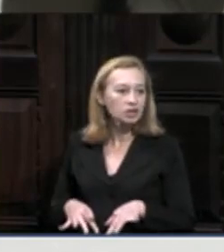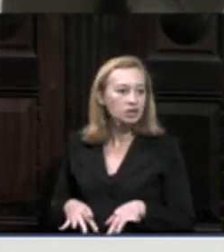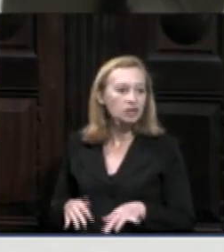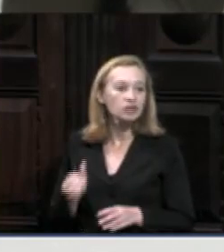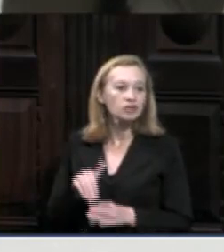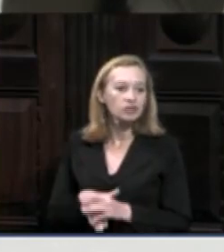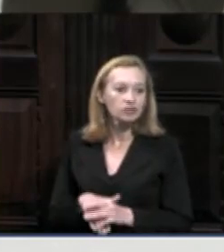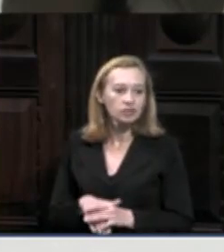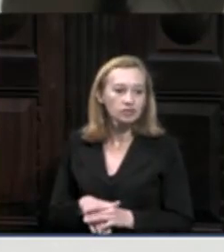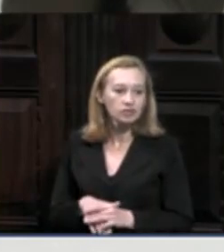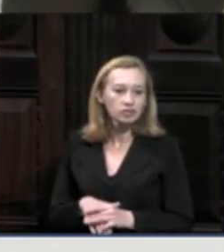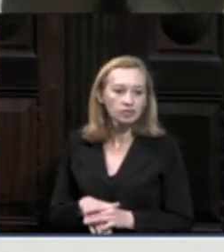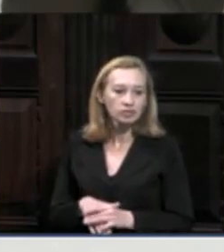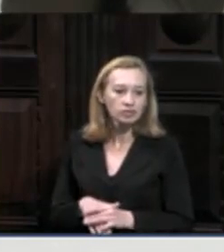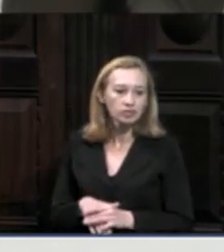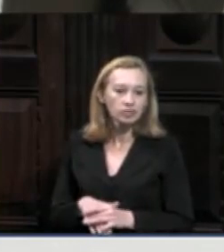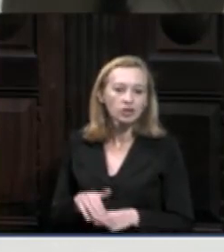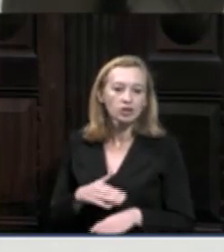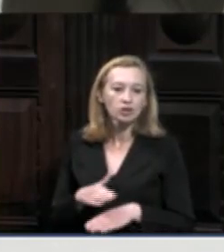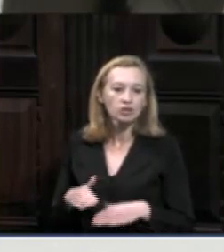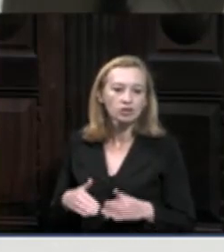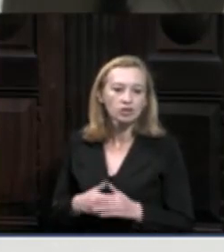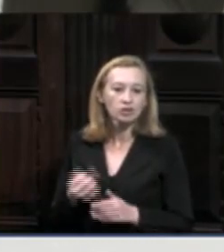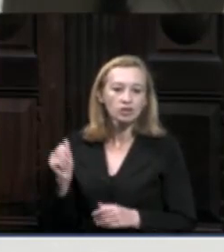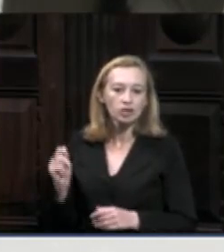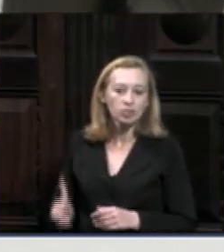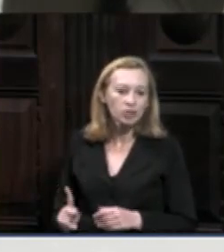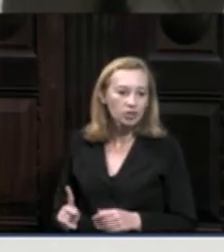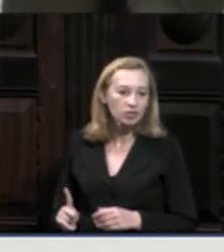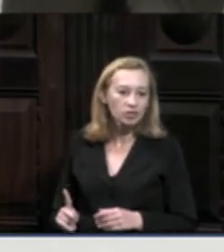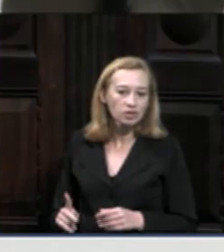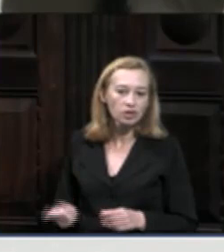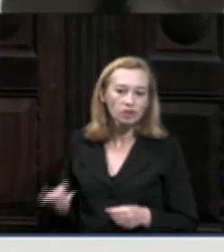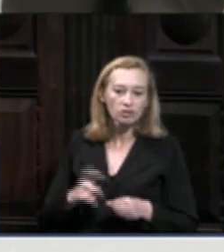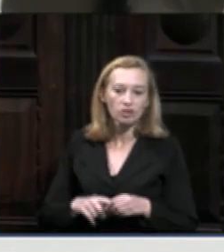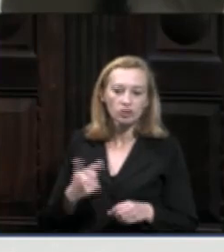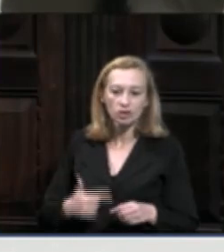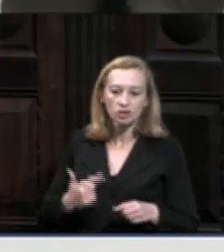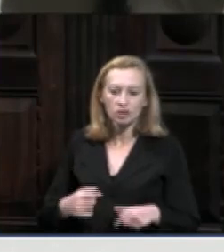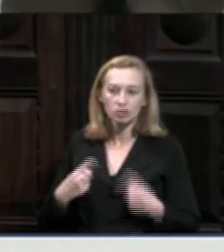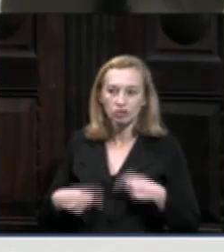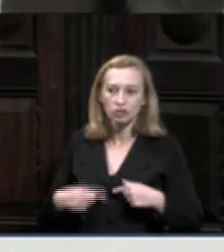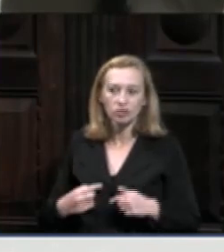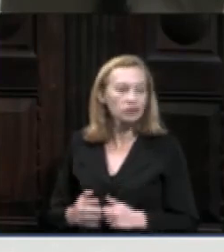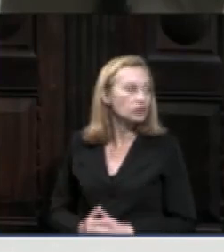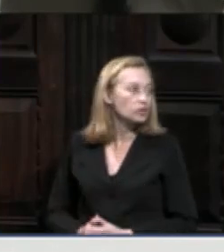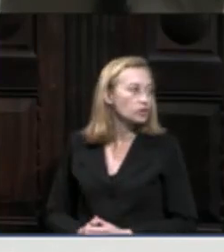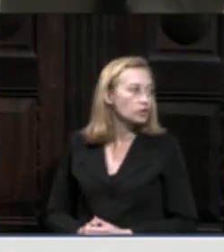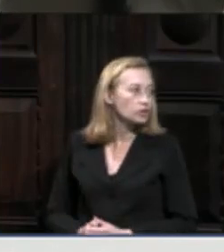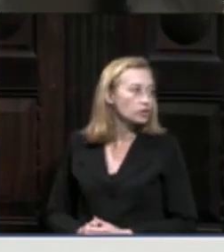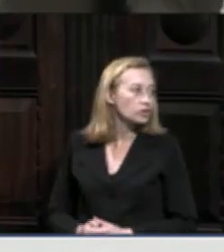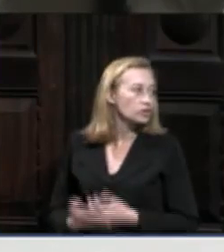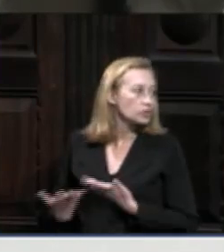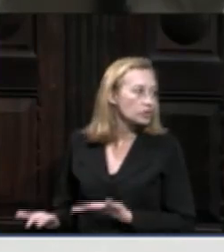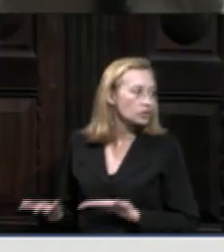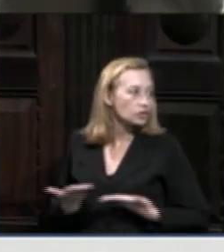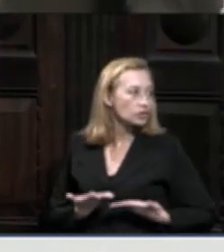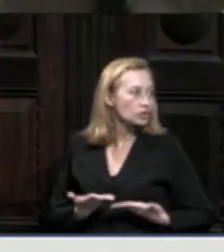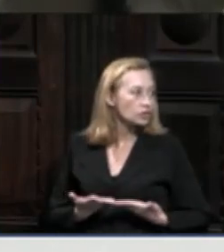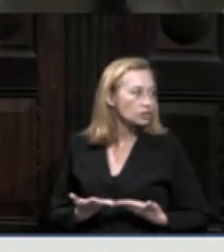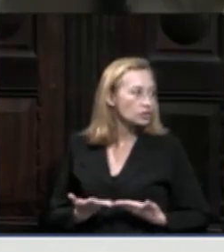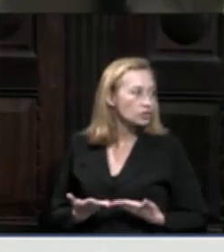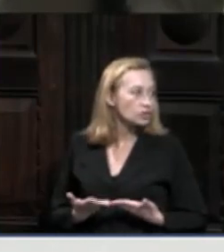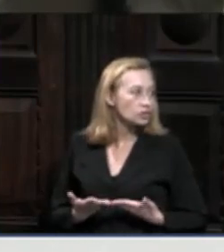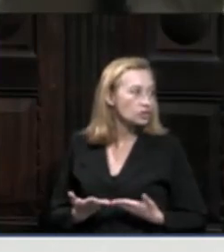Em votação. Senhores que aprovam, permaneçam como estão, aprovado em primeira, retorno em segunda. Convido para que reassuma aqui a direção do